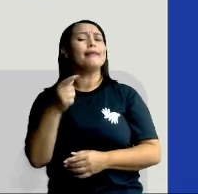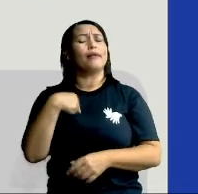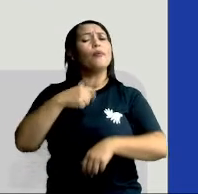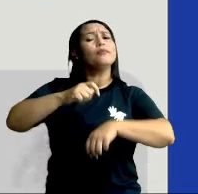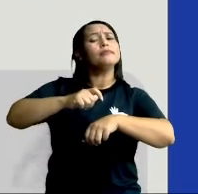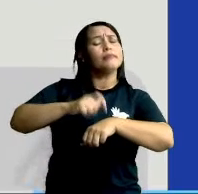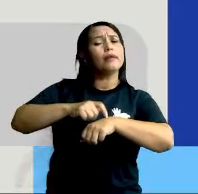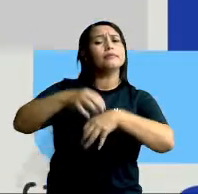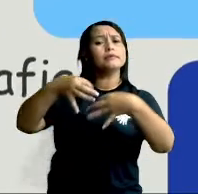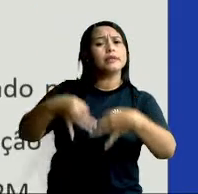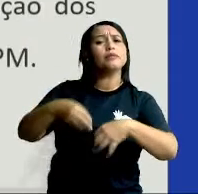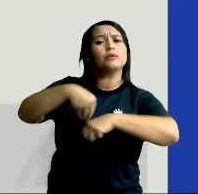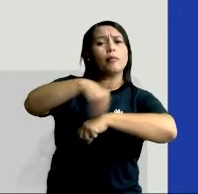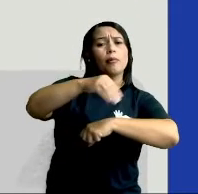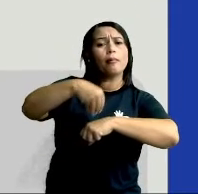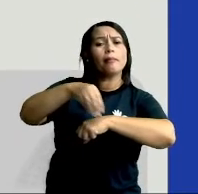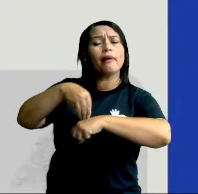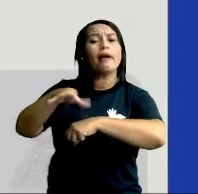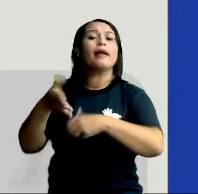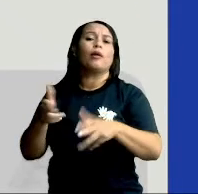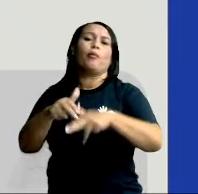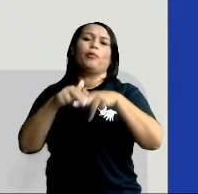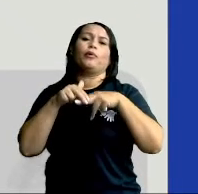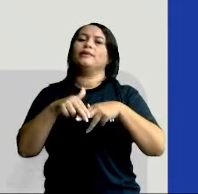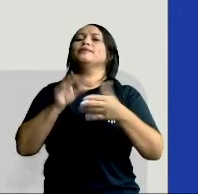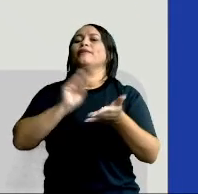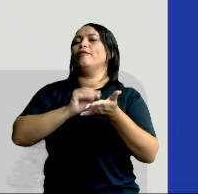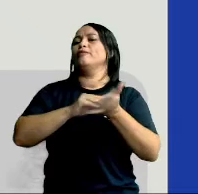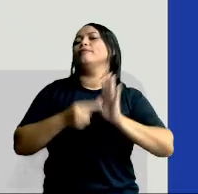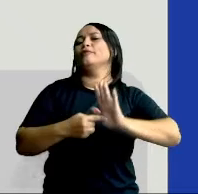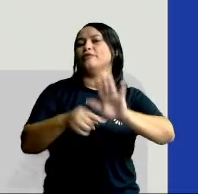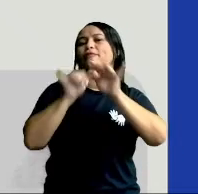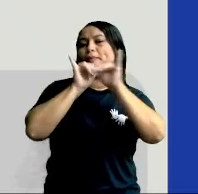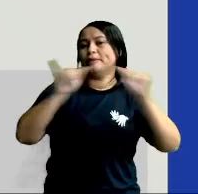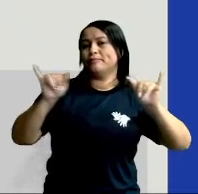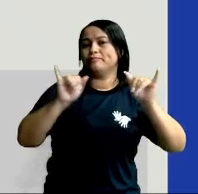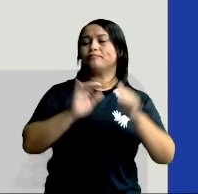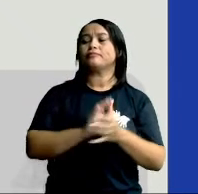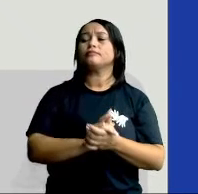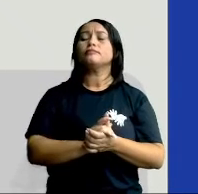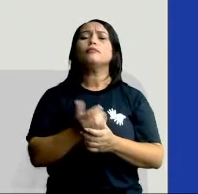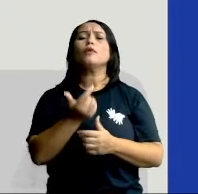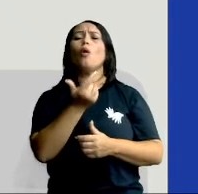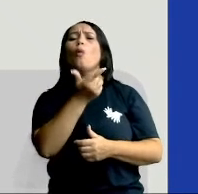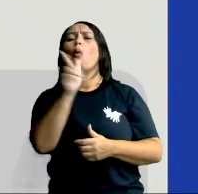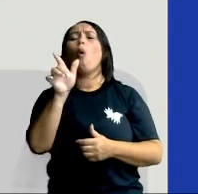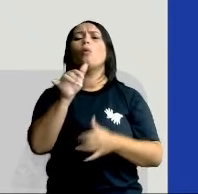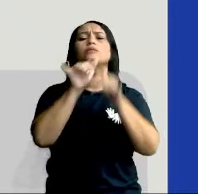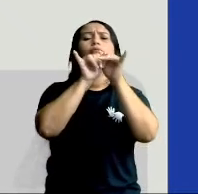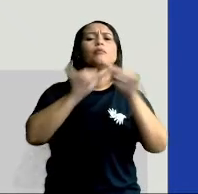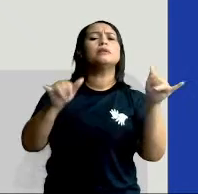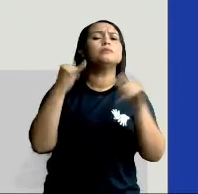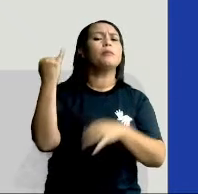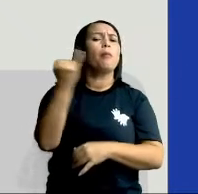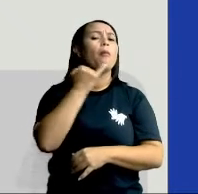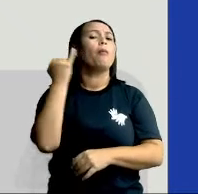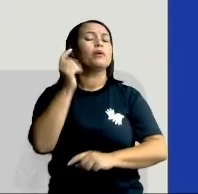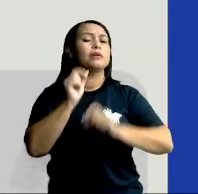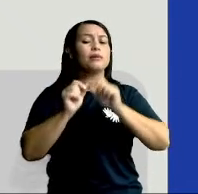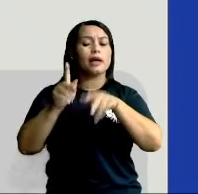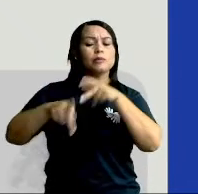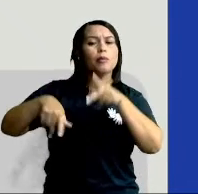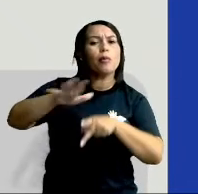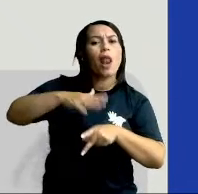prazo deles publicarem e aí por isso que eu não trouxe essa informação. Outra informação importante, as